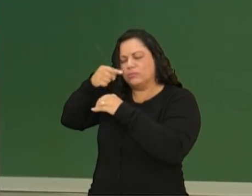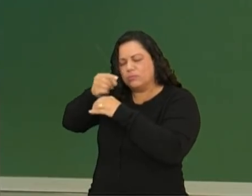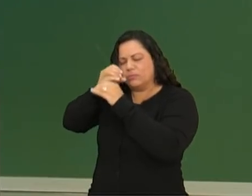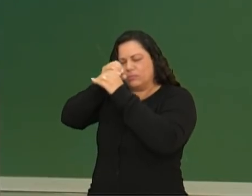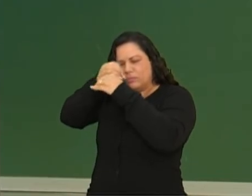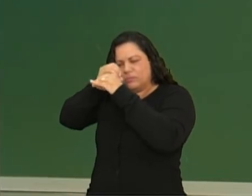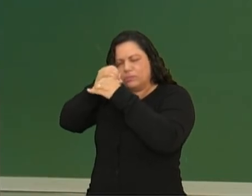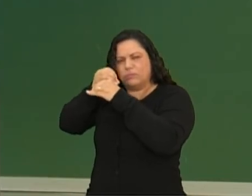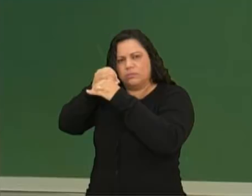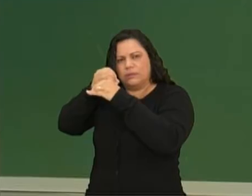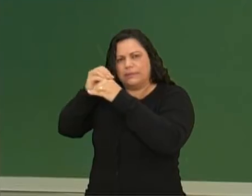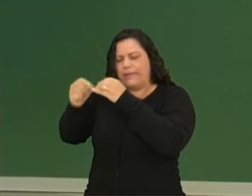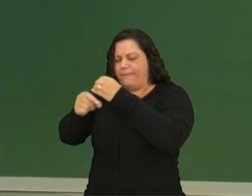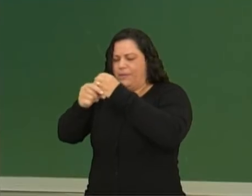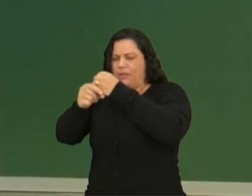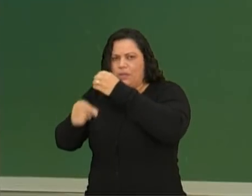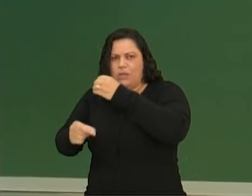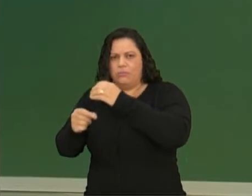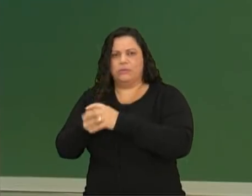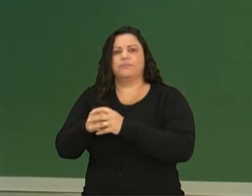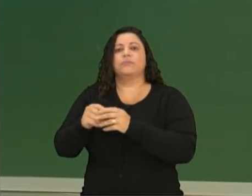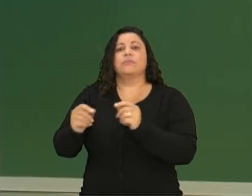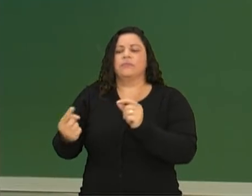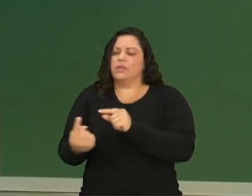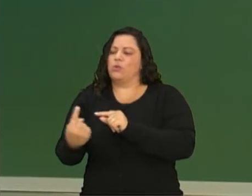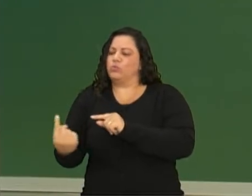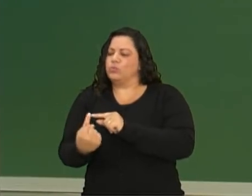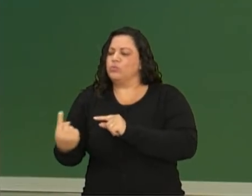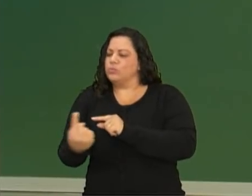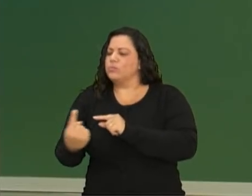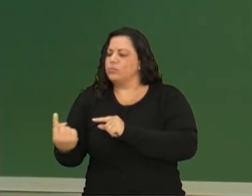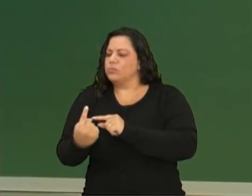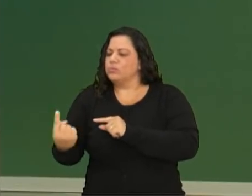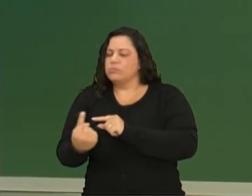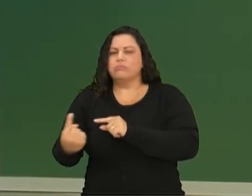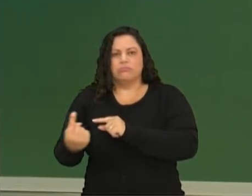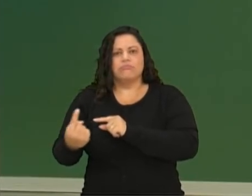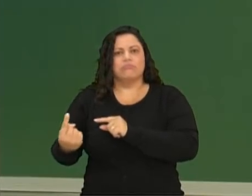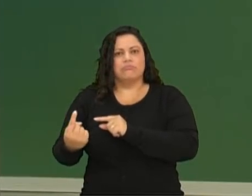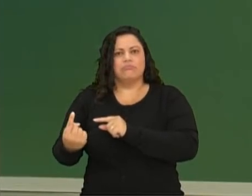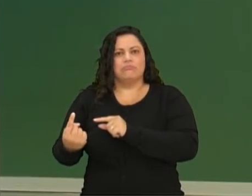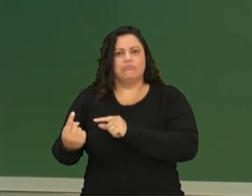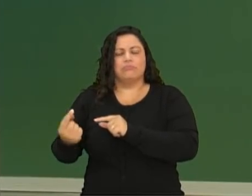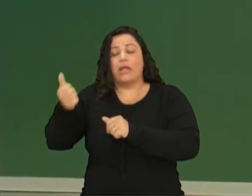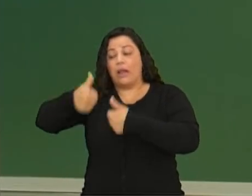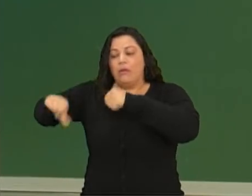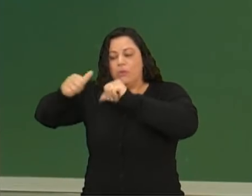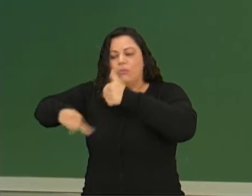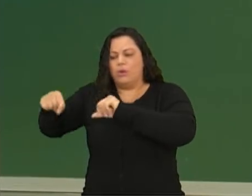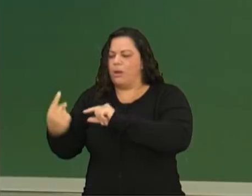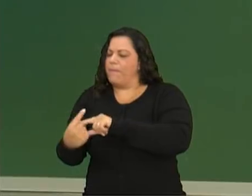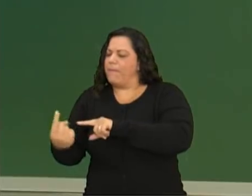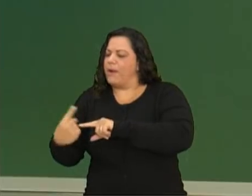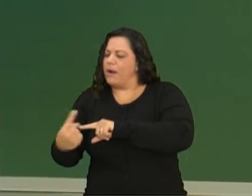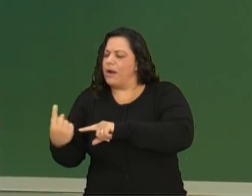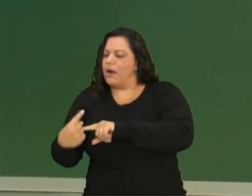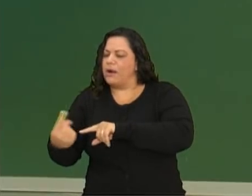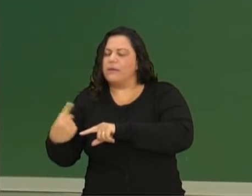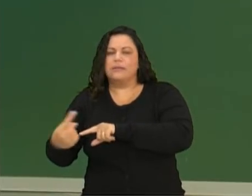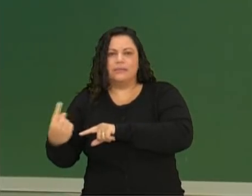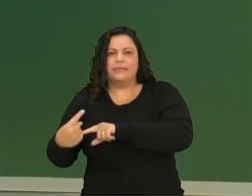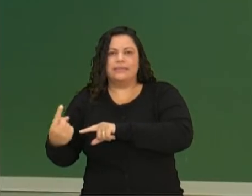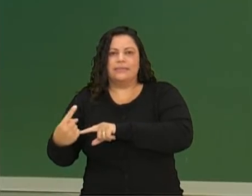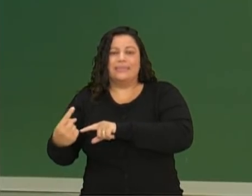tubinho numa maquininha que é uma centrífuga. Ela vai girar muito rápido e isso vai fazer com que a parte